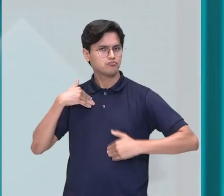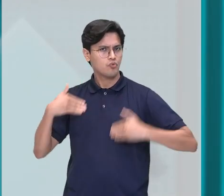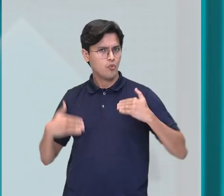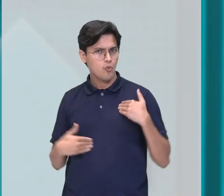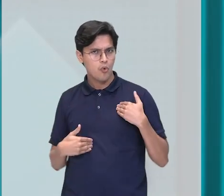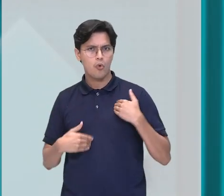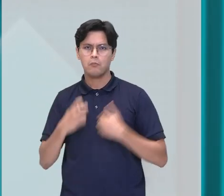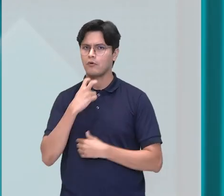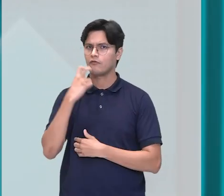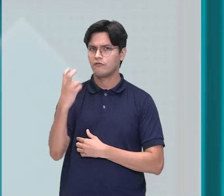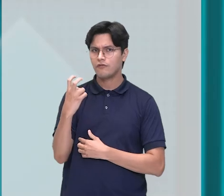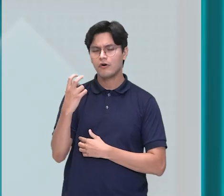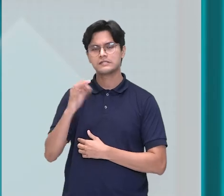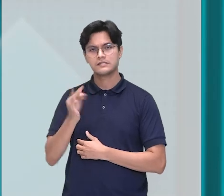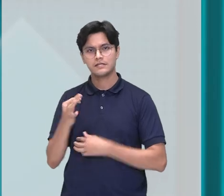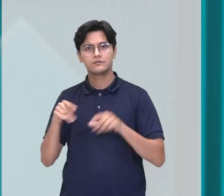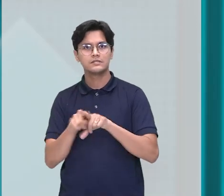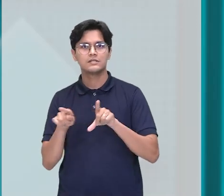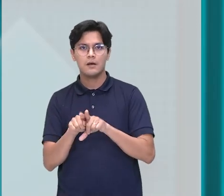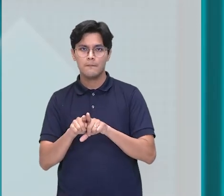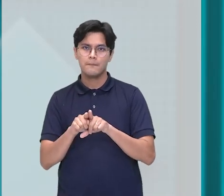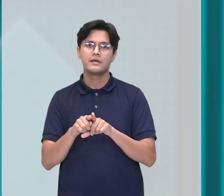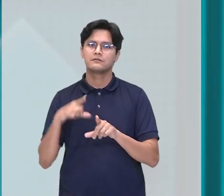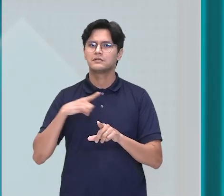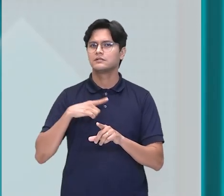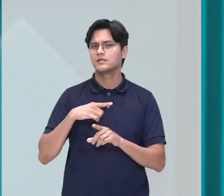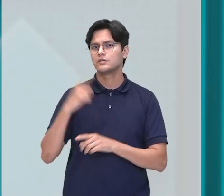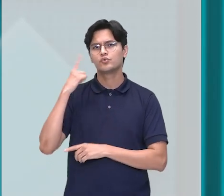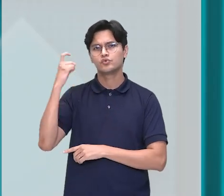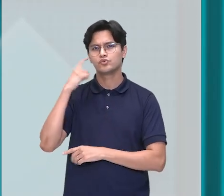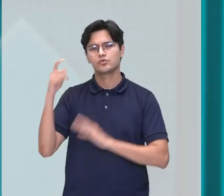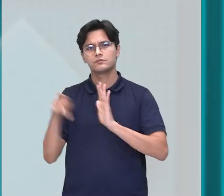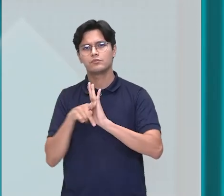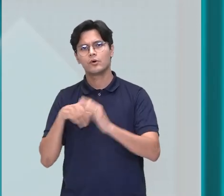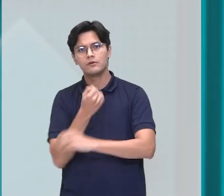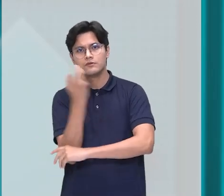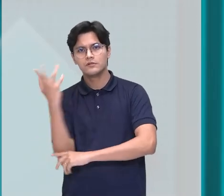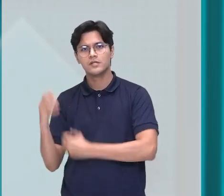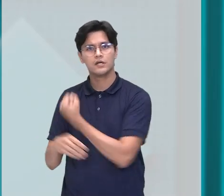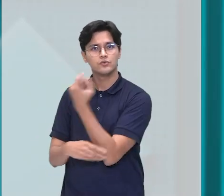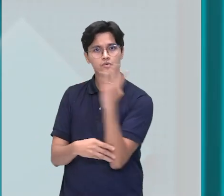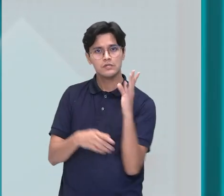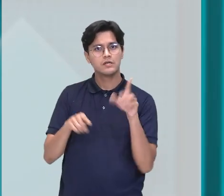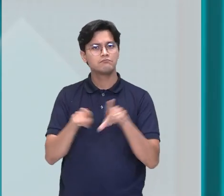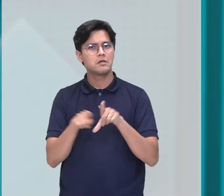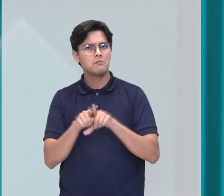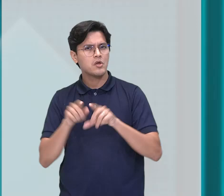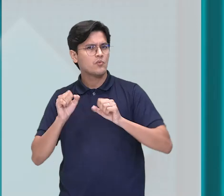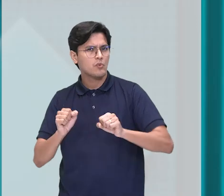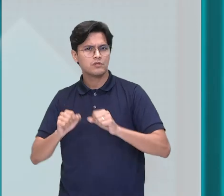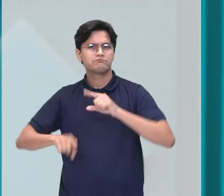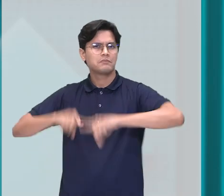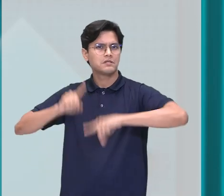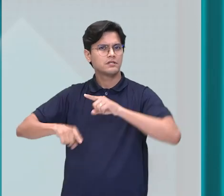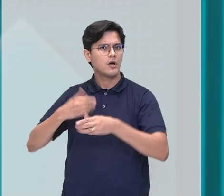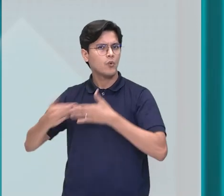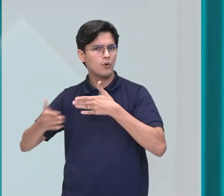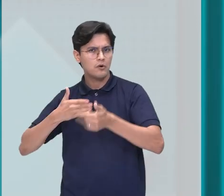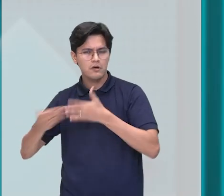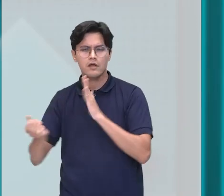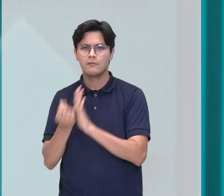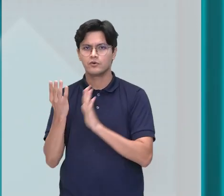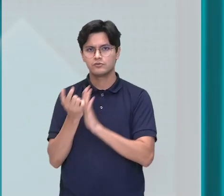voz humana, e também sons da natureza, e pode ser algum material. Então, para isso, eles